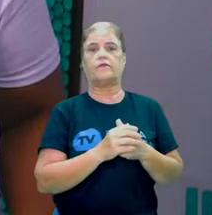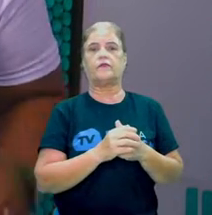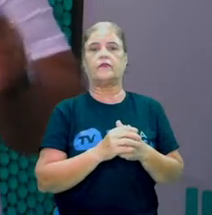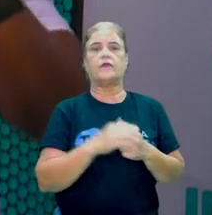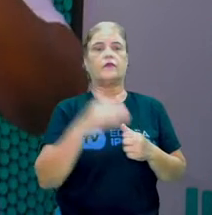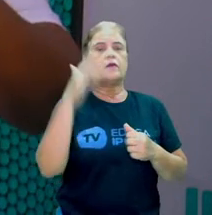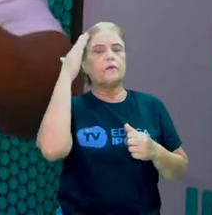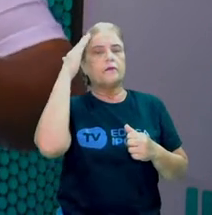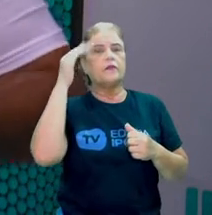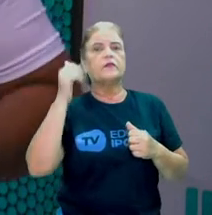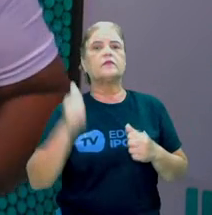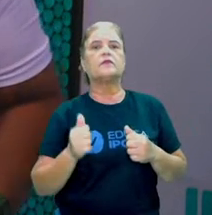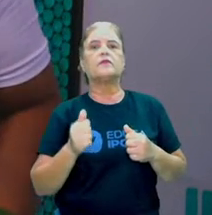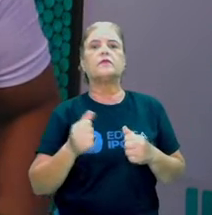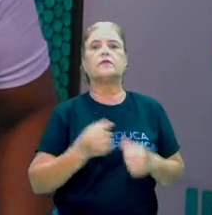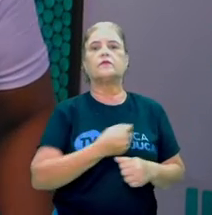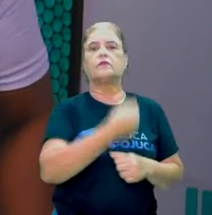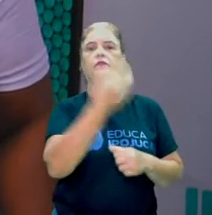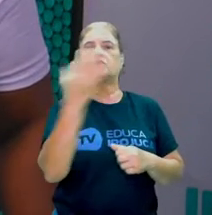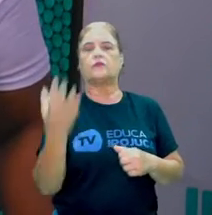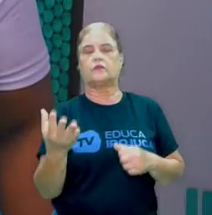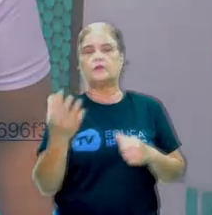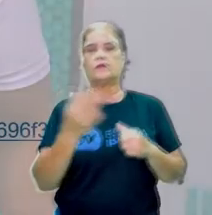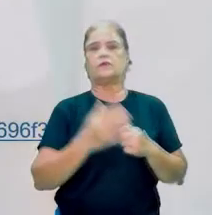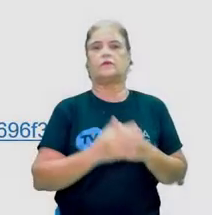para poder contar.